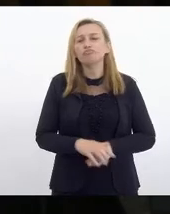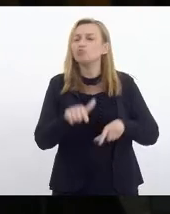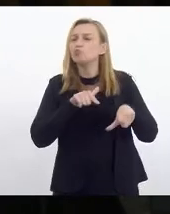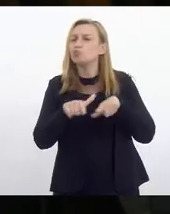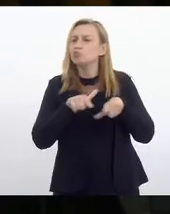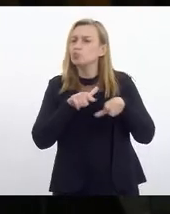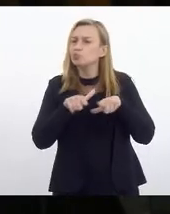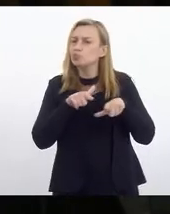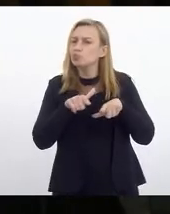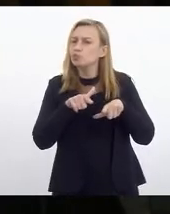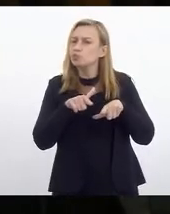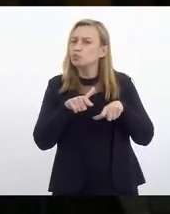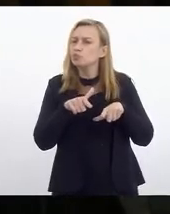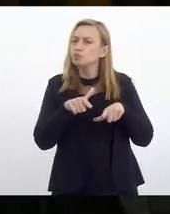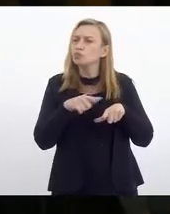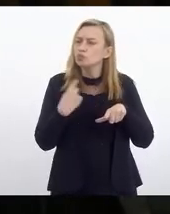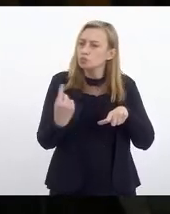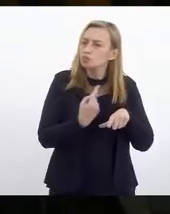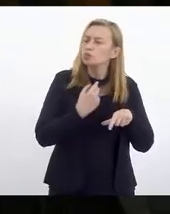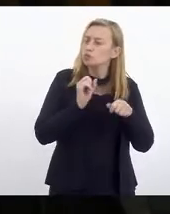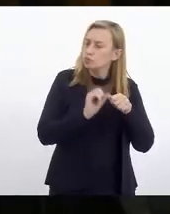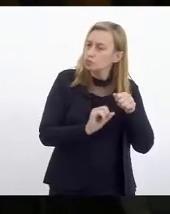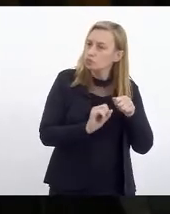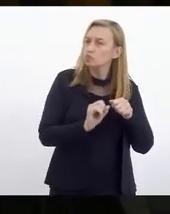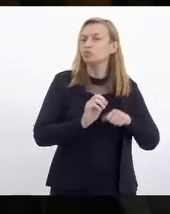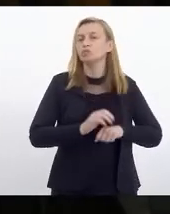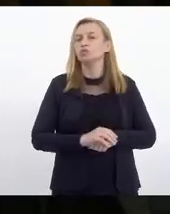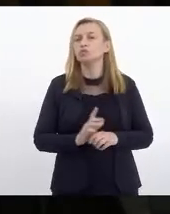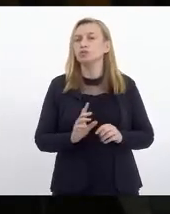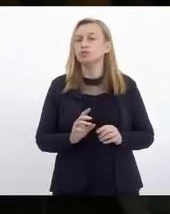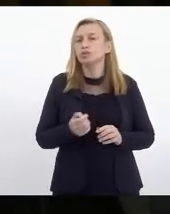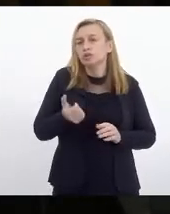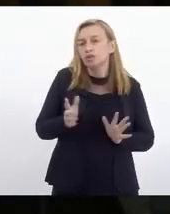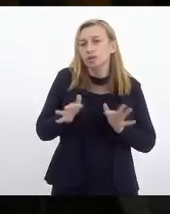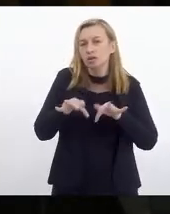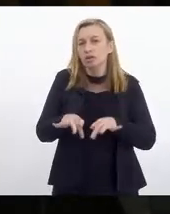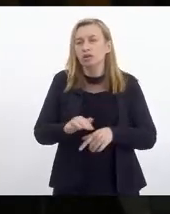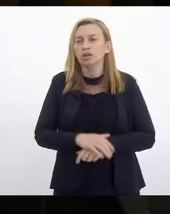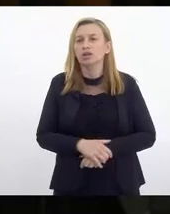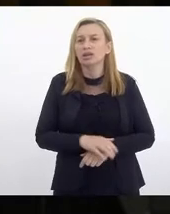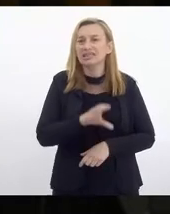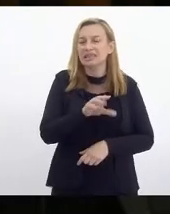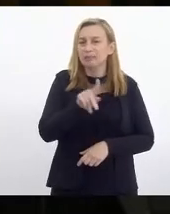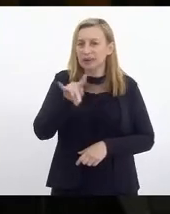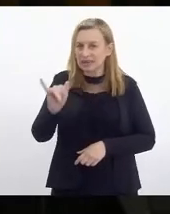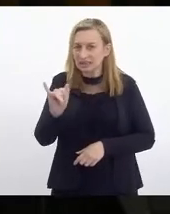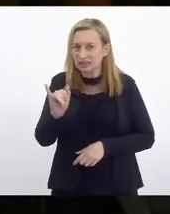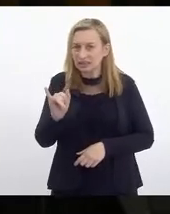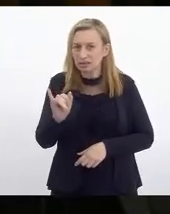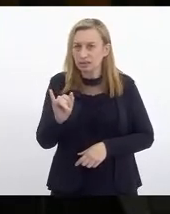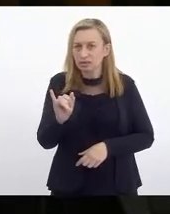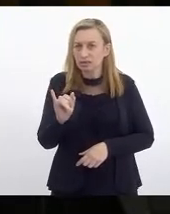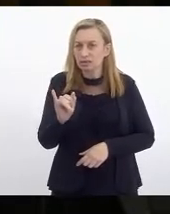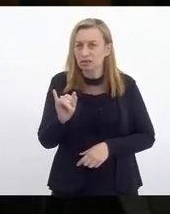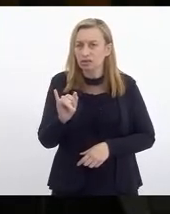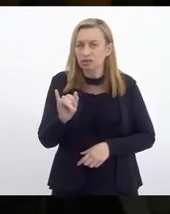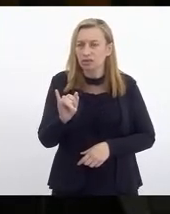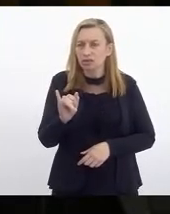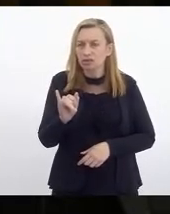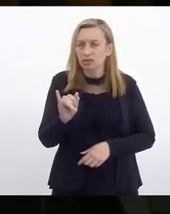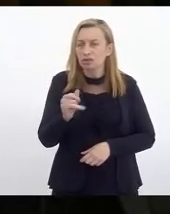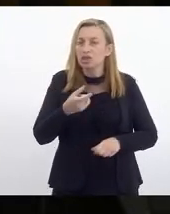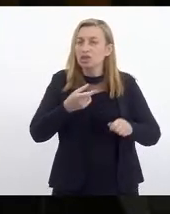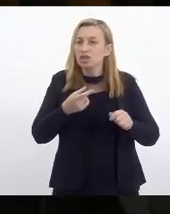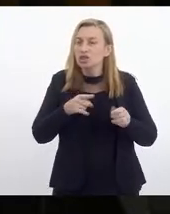trabalho que fizemos, e ainda estamos concluindo, na CPI de que